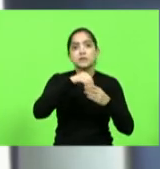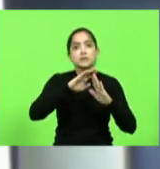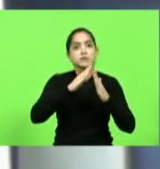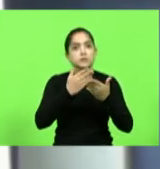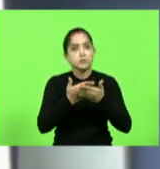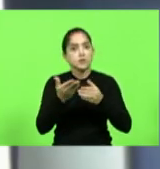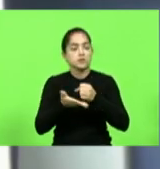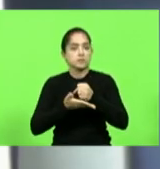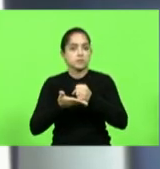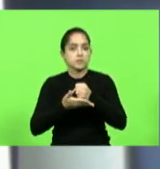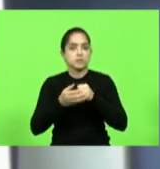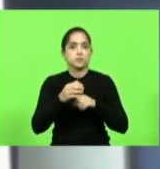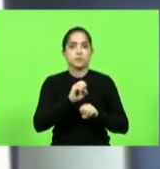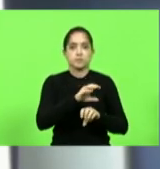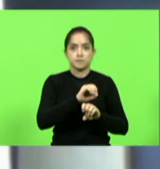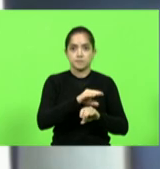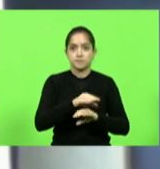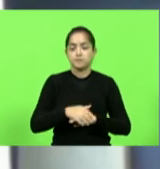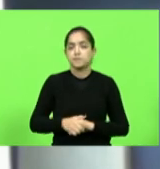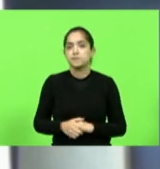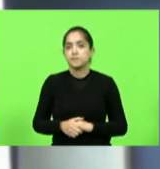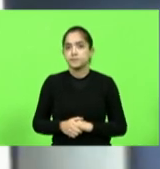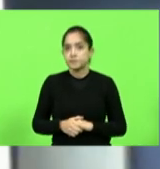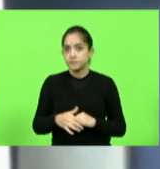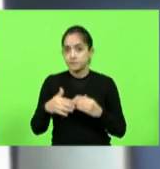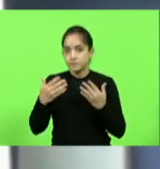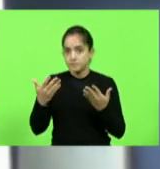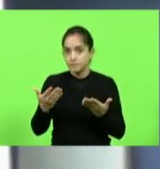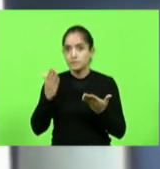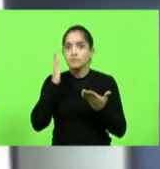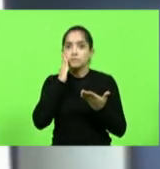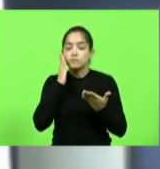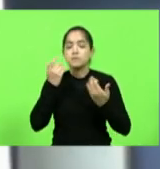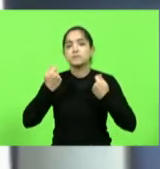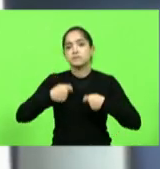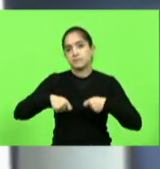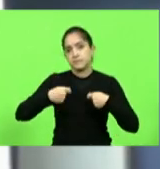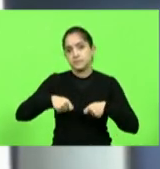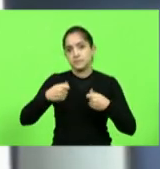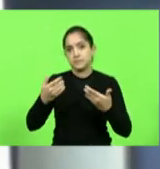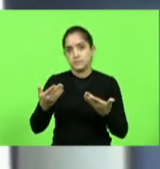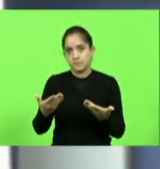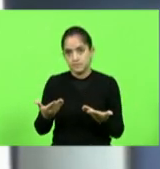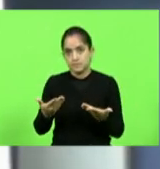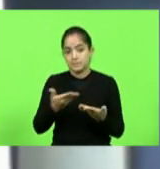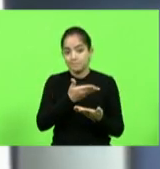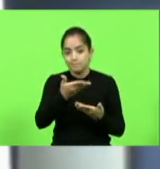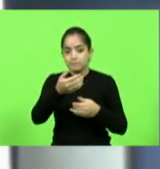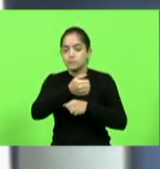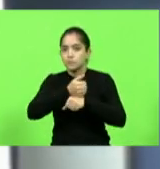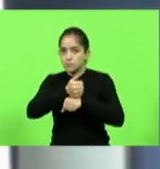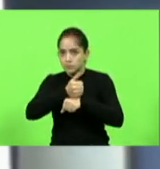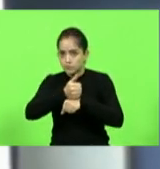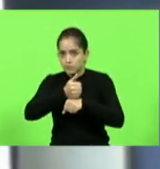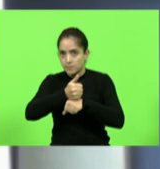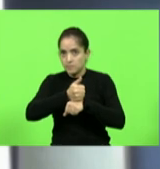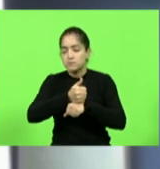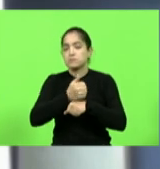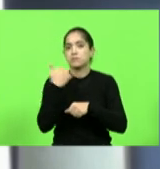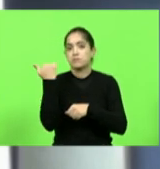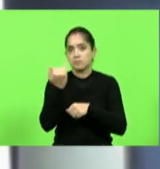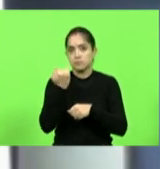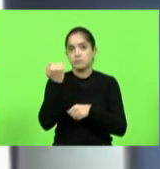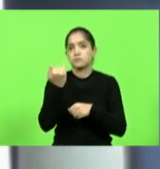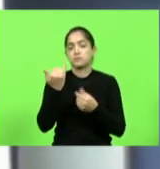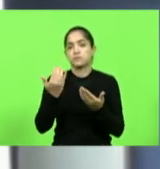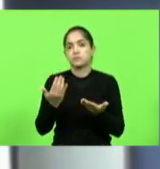educação básica. Nós sabemos da necessidade desses trabalhadores e trabalhadoras,